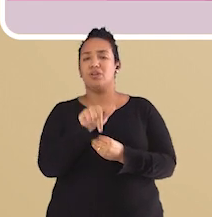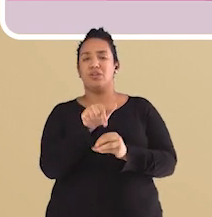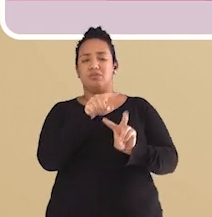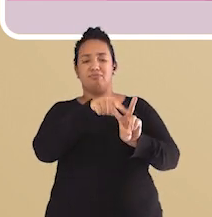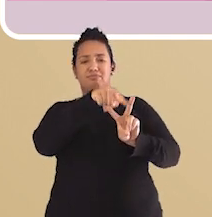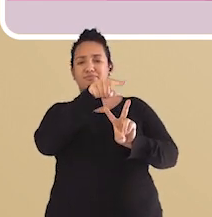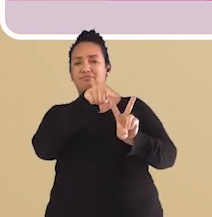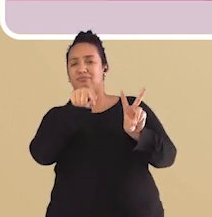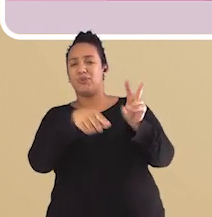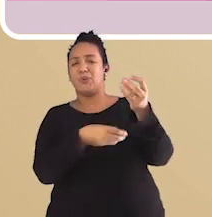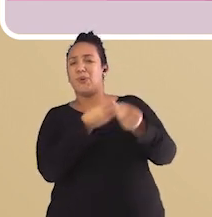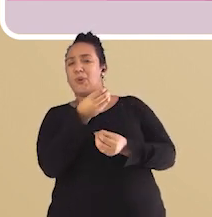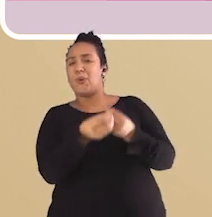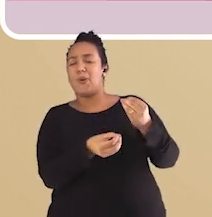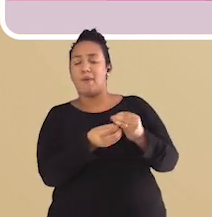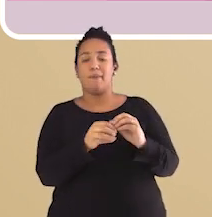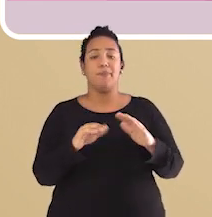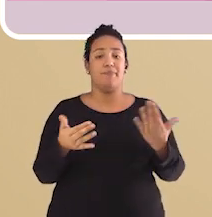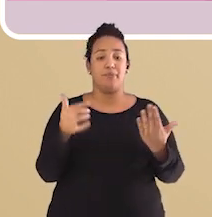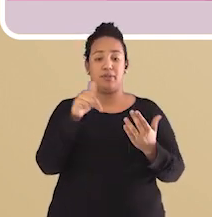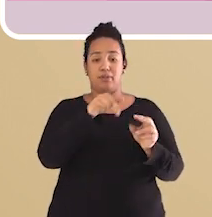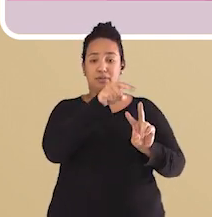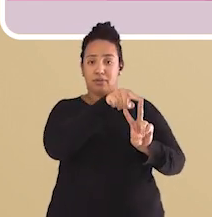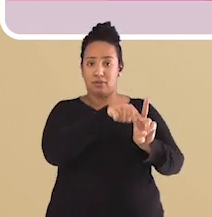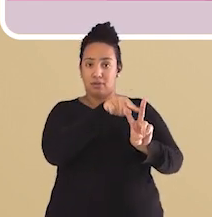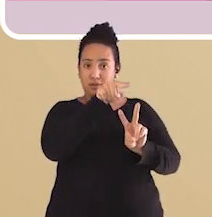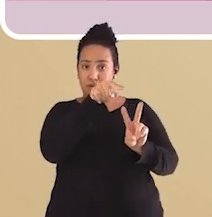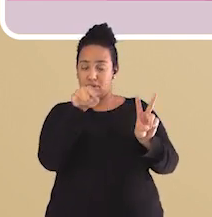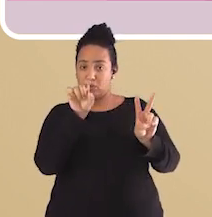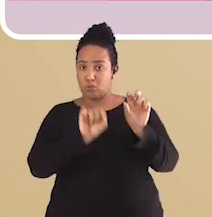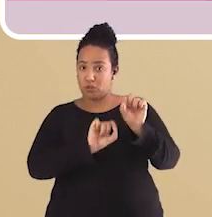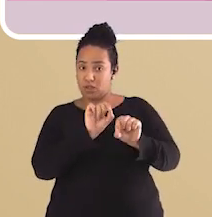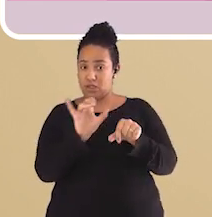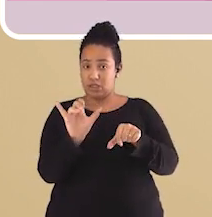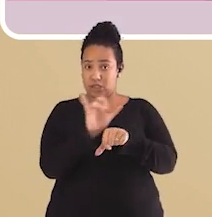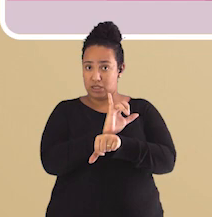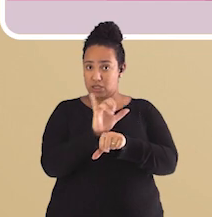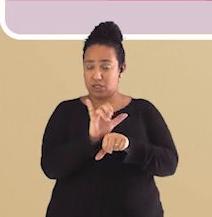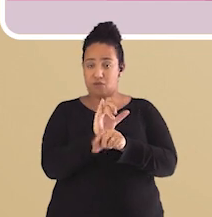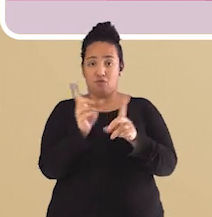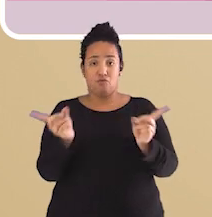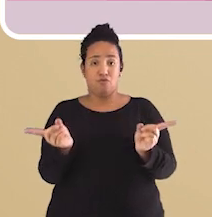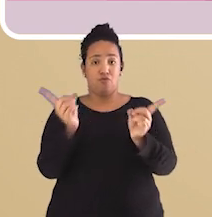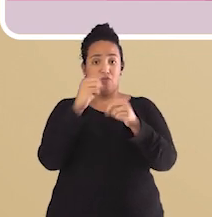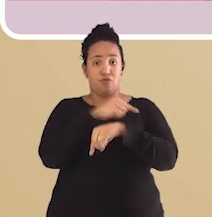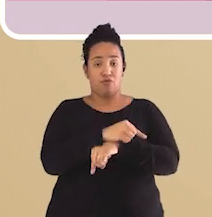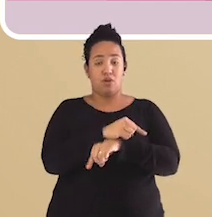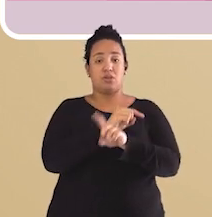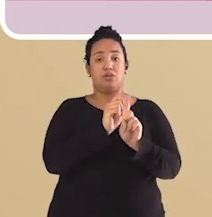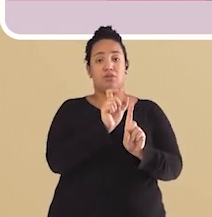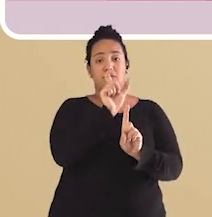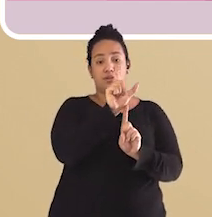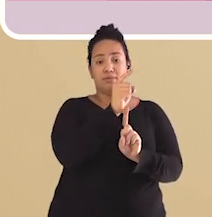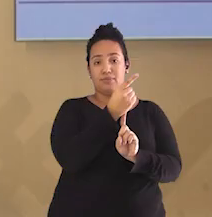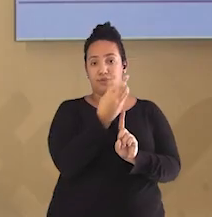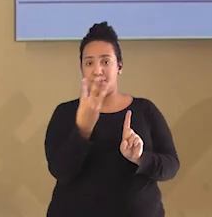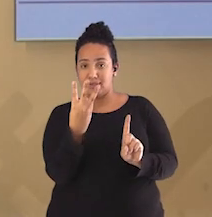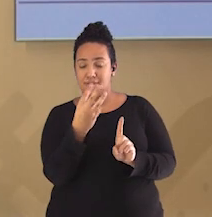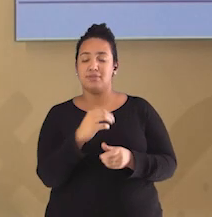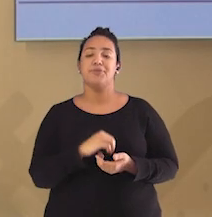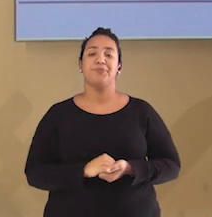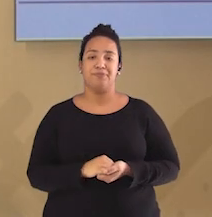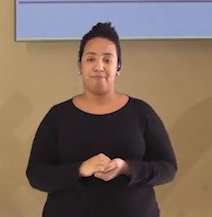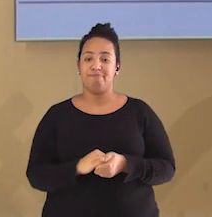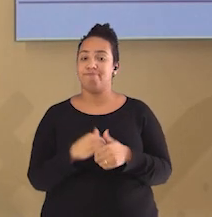a radiciação? A radiciação é uma operação inversa da potenciação.